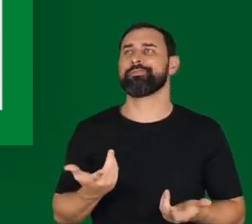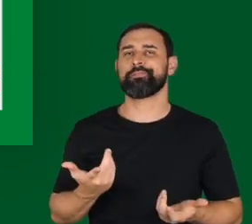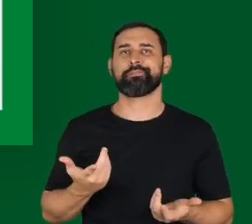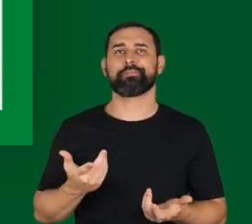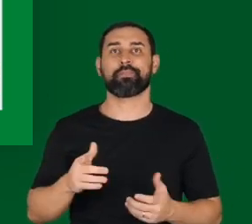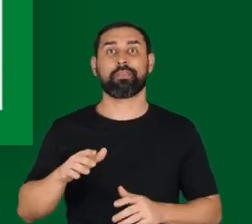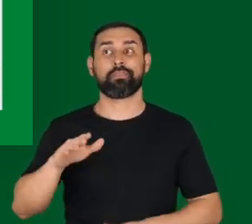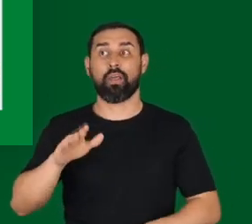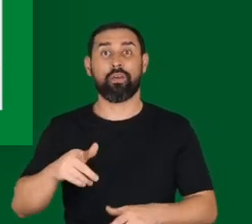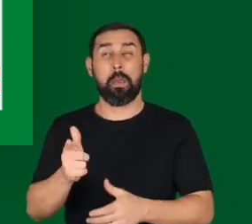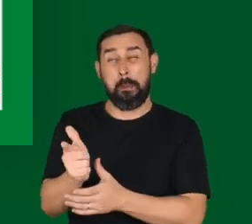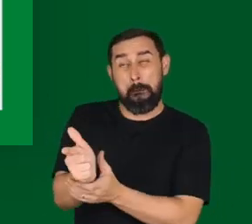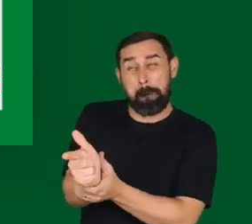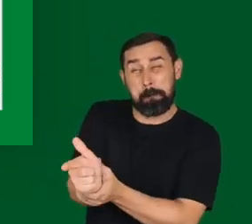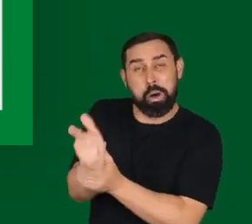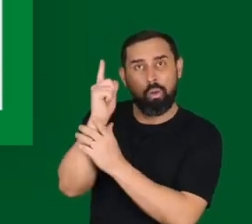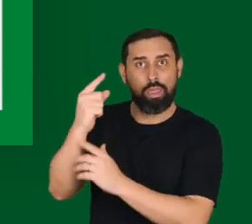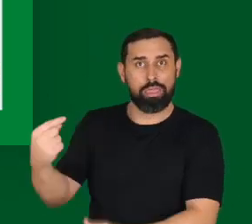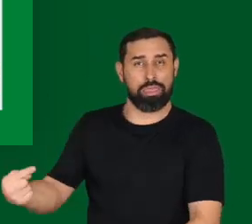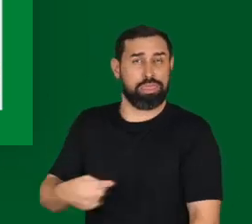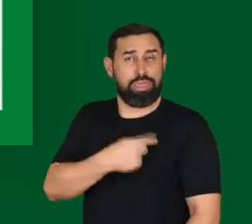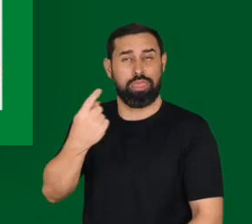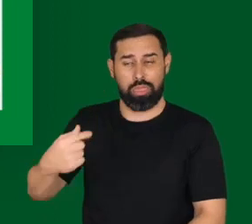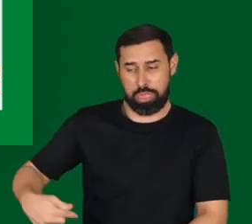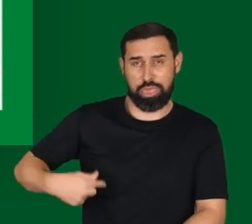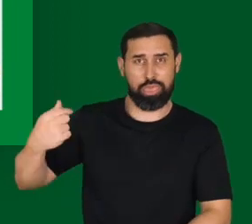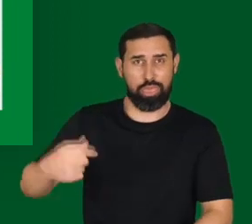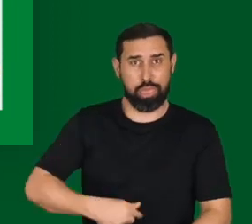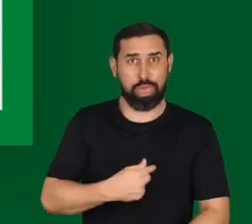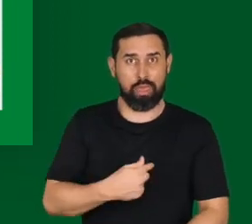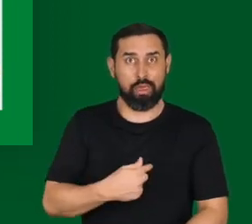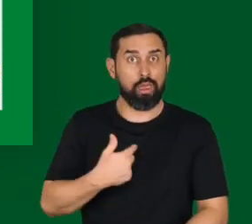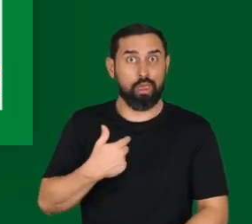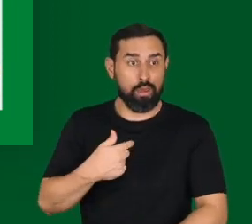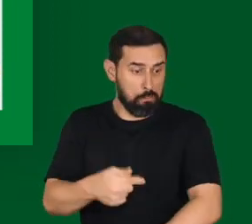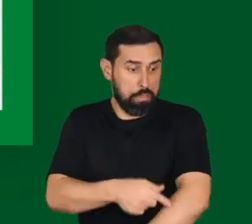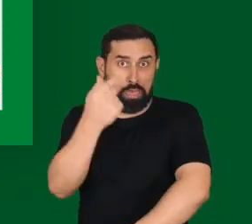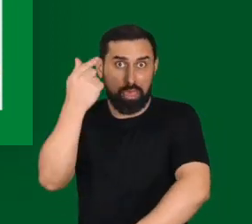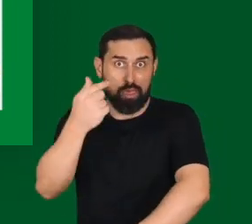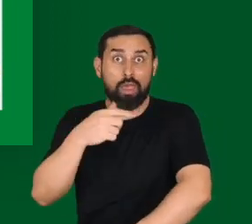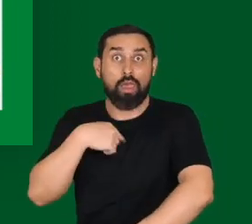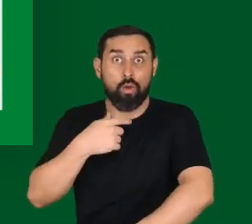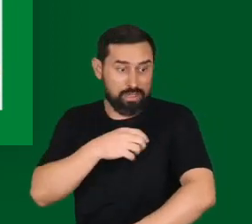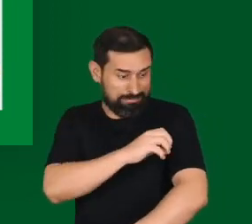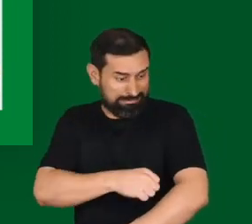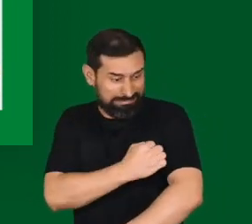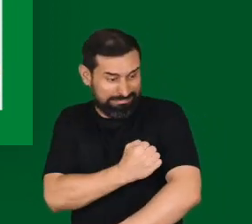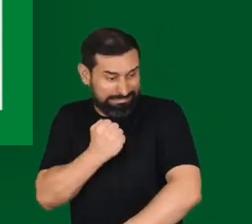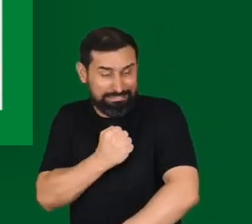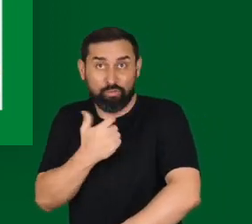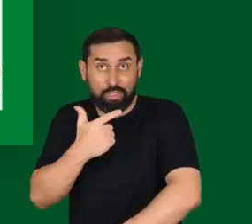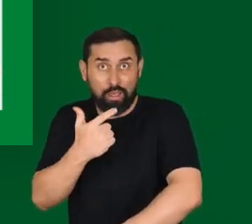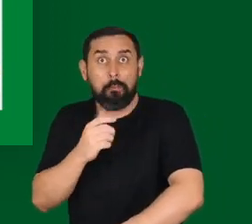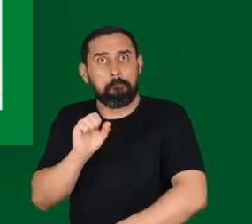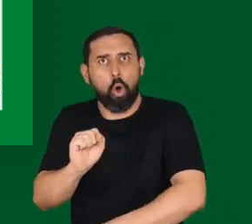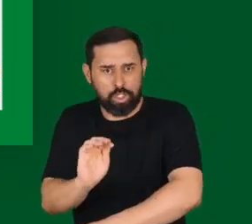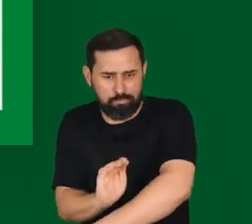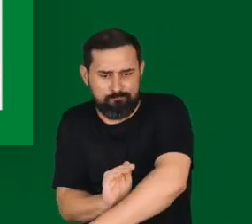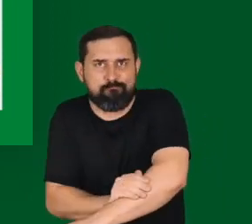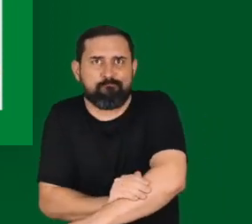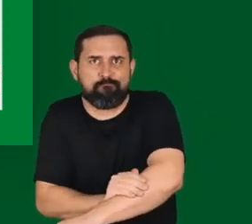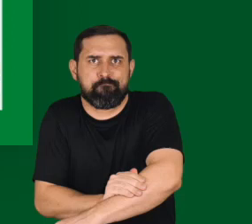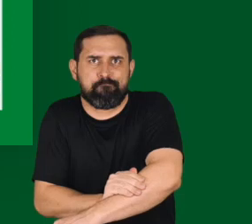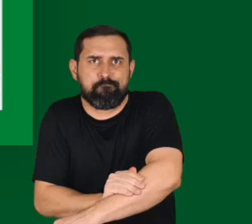se tratando, por exemplo, de uma vítima de arma de fogo, onde eu não tenho ali o torniquete, eu posso realizar esse preenchimento de